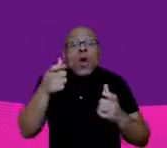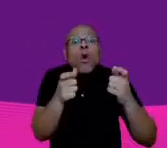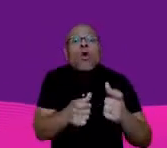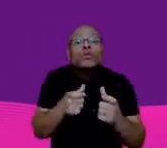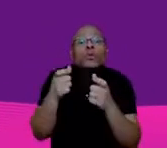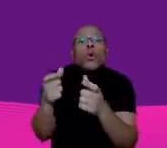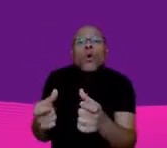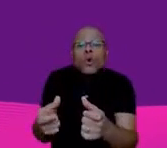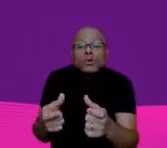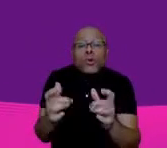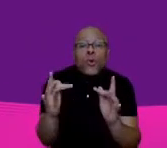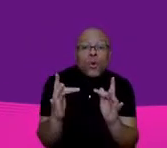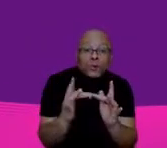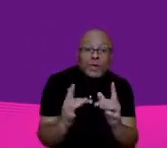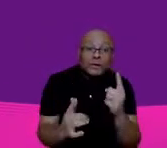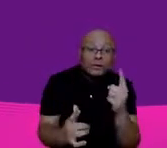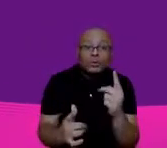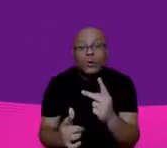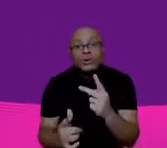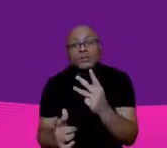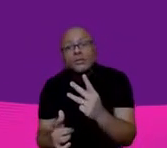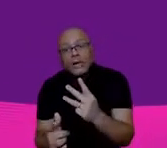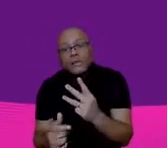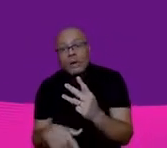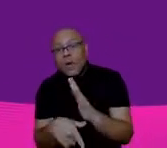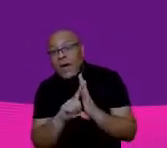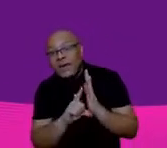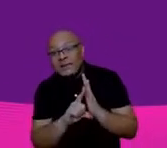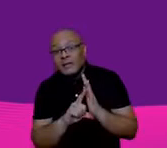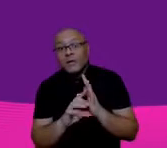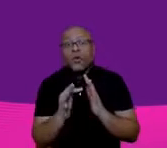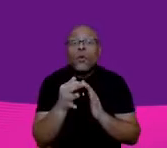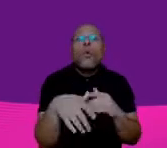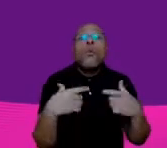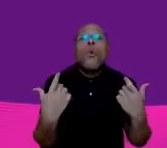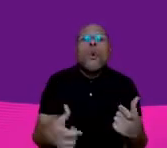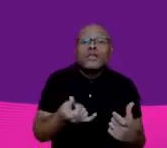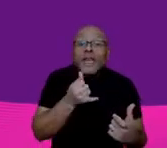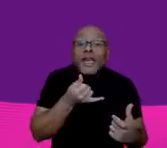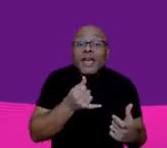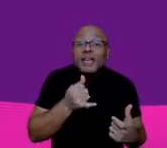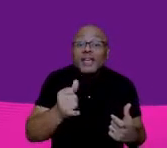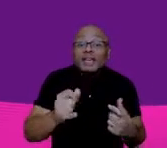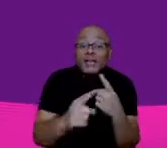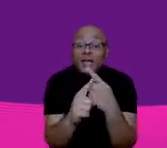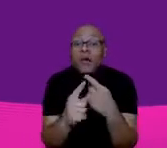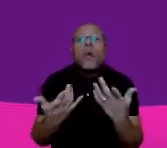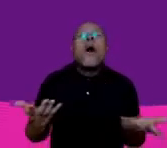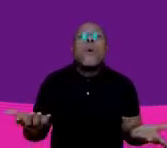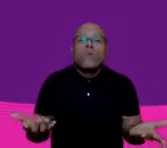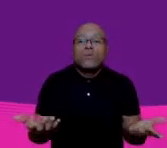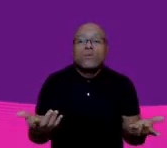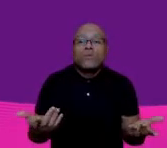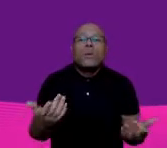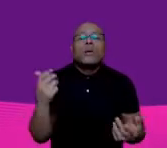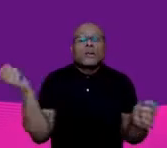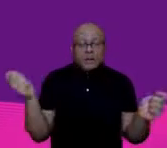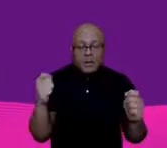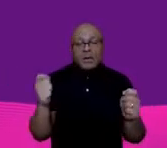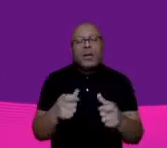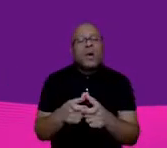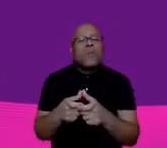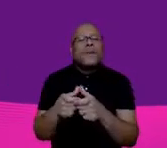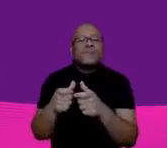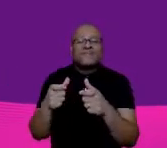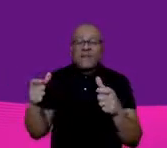1, 2, 3, vou anterior, vou posterior, vou colocar uma energia X, Y, Z. Então, isso tem crescido bastante. Repito, a gente não faz